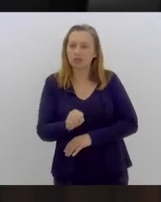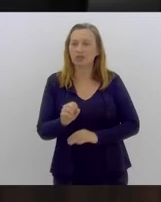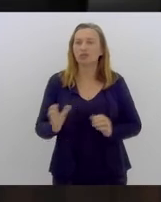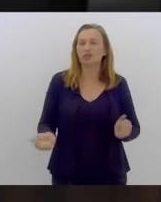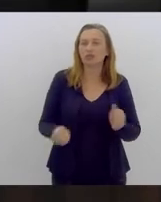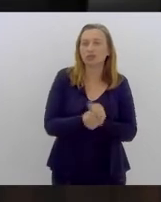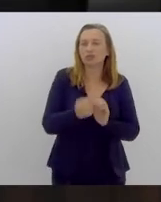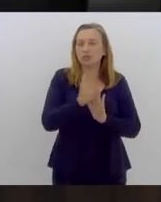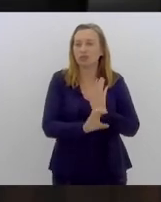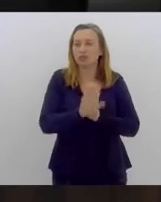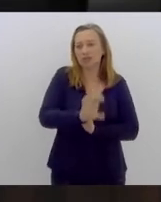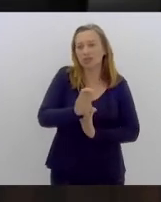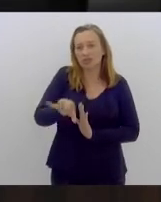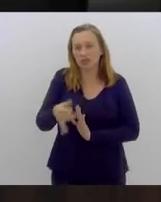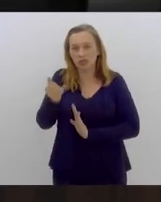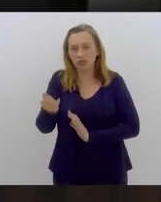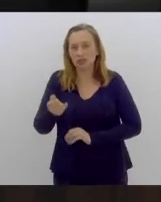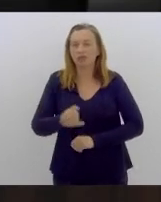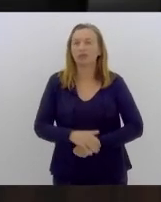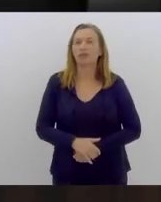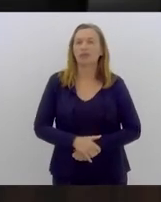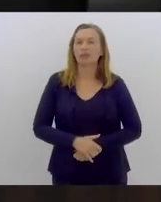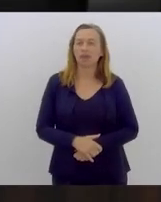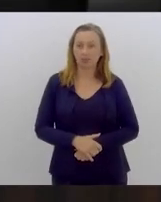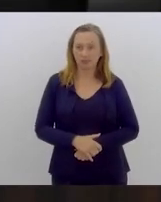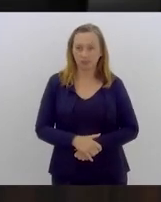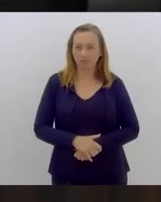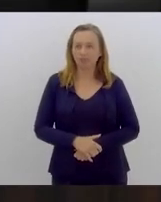Orçamento, favorável com as emendas da CCJ.